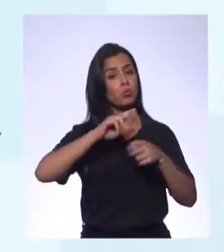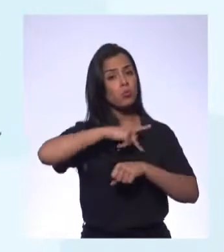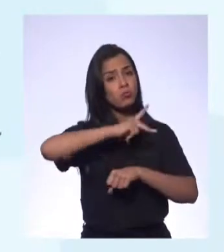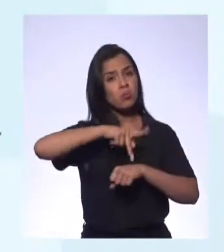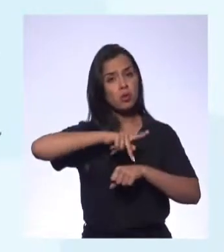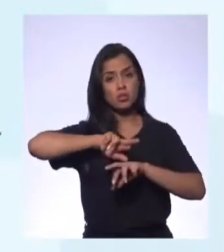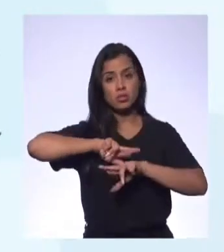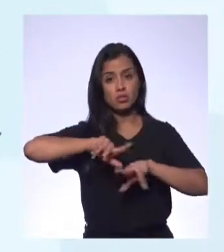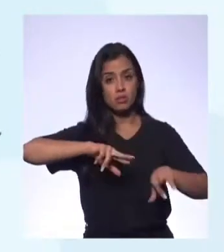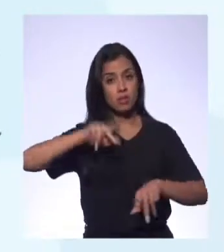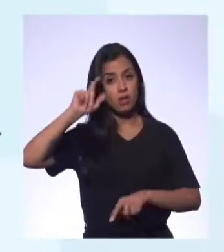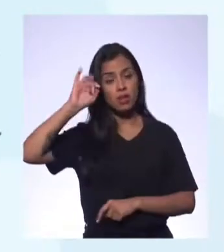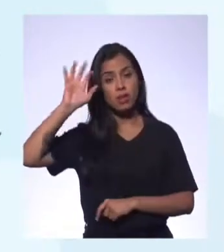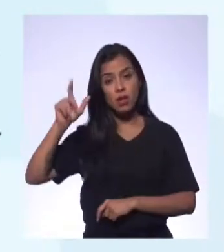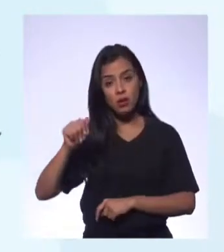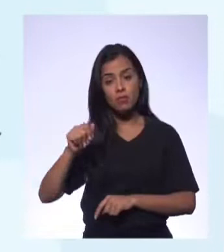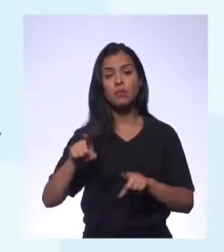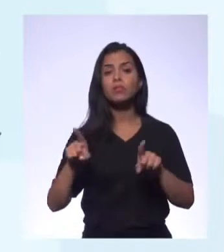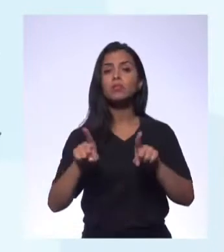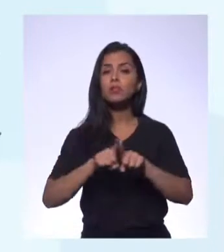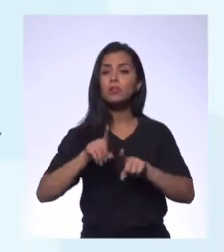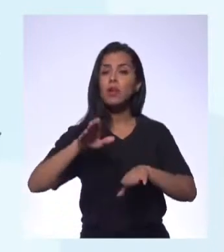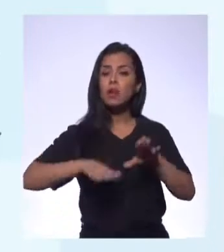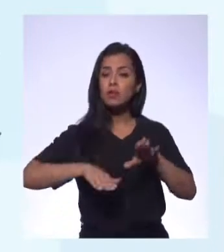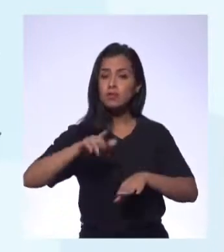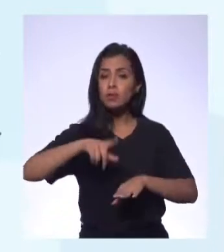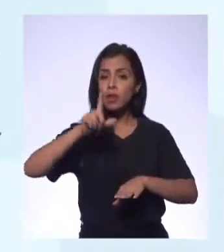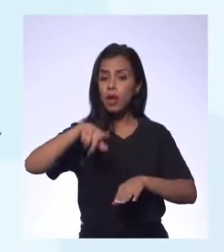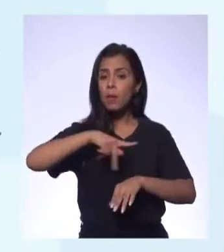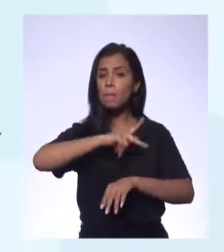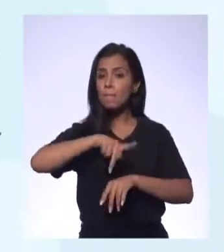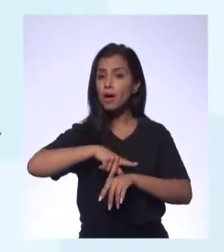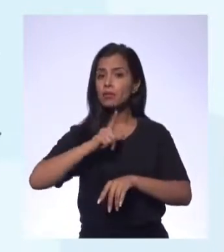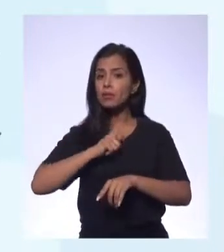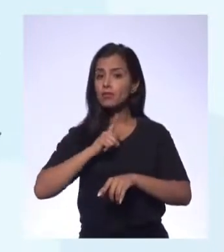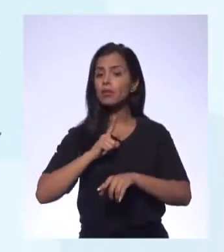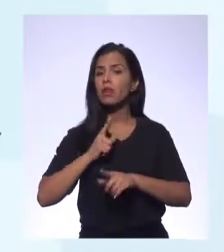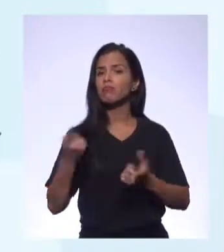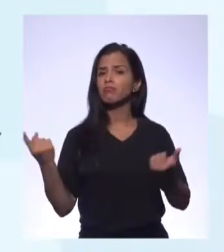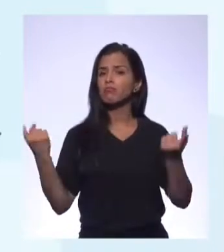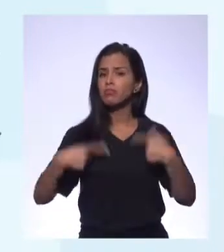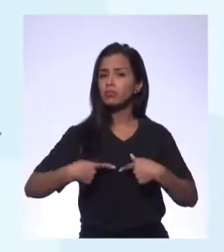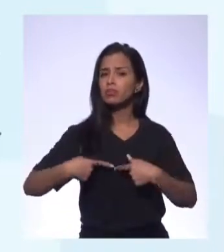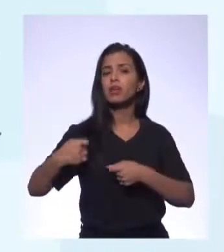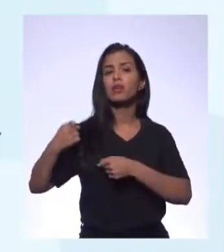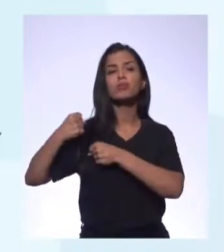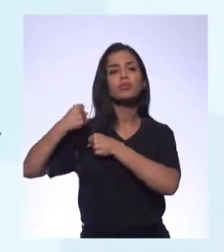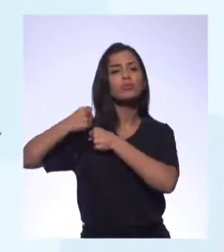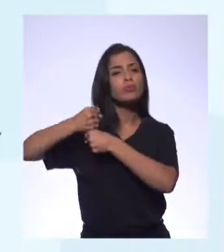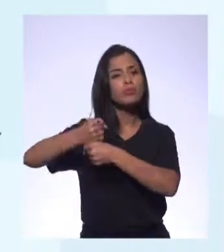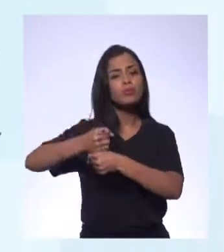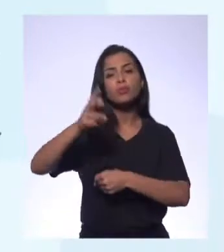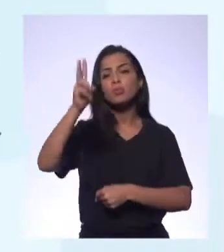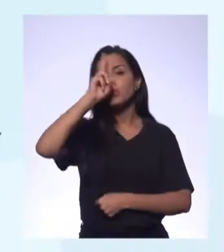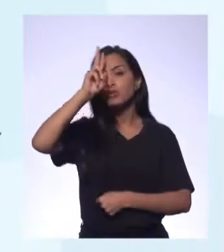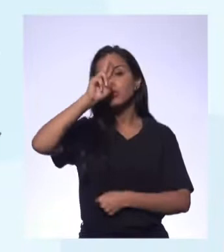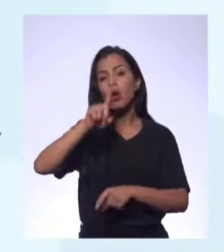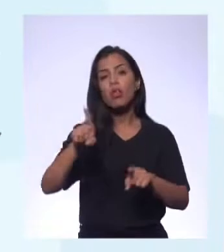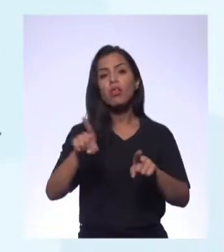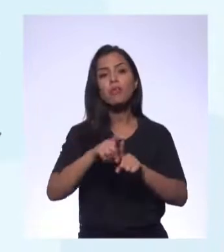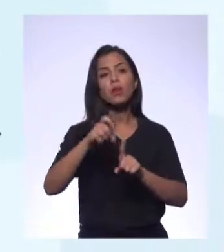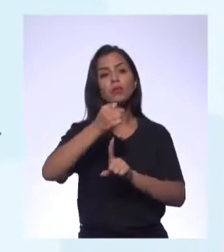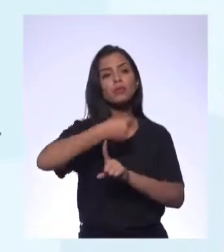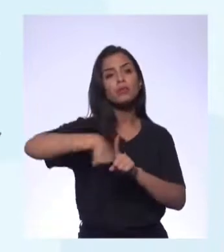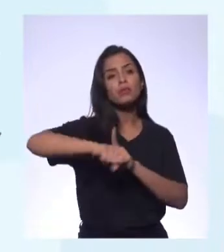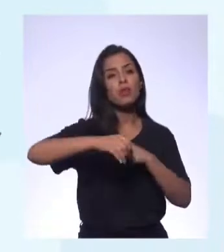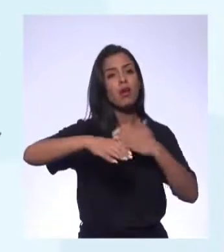da África e que muitas vezes são países que têm rivalidades históricas, questões sociais ali,